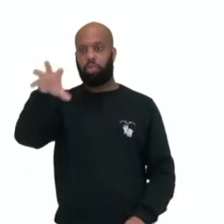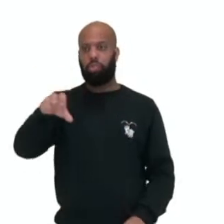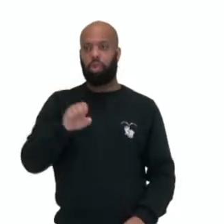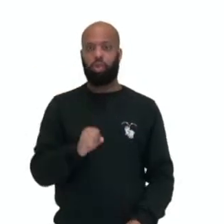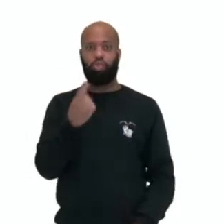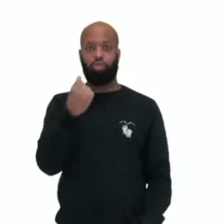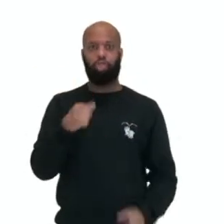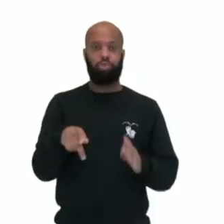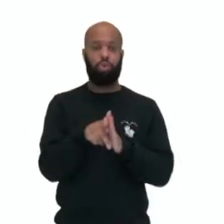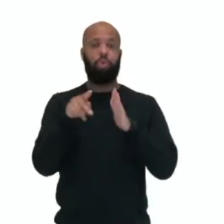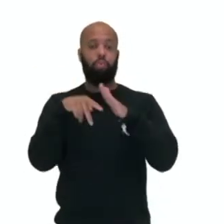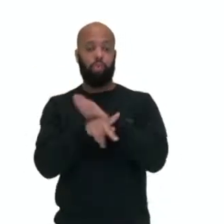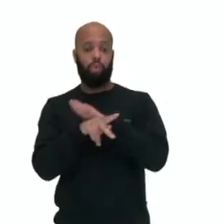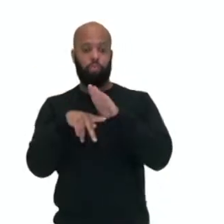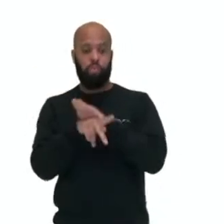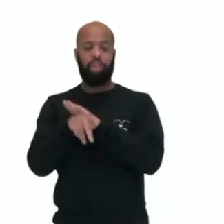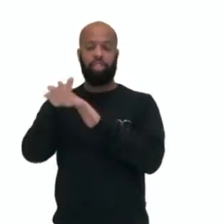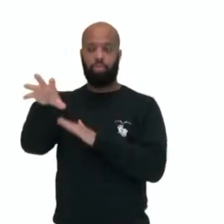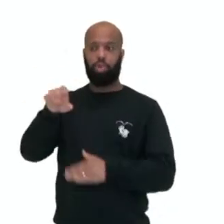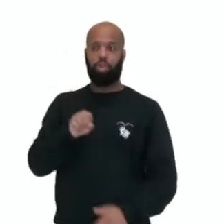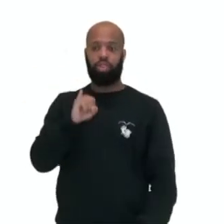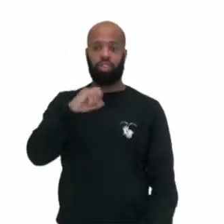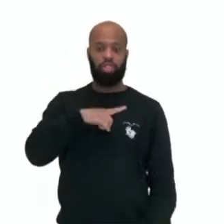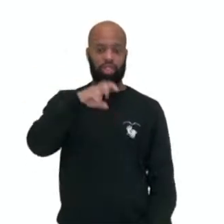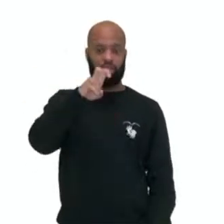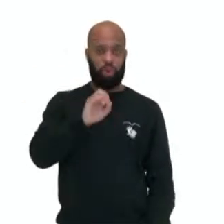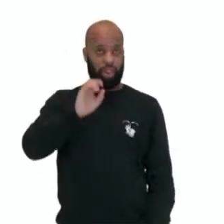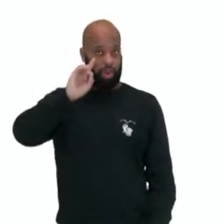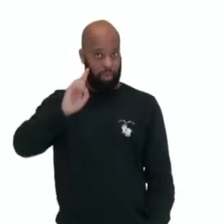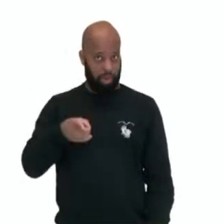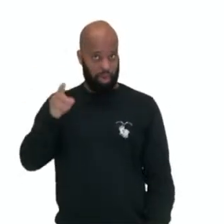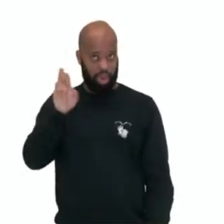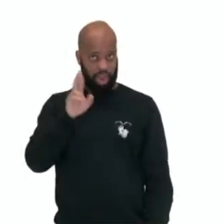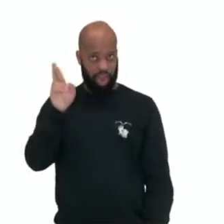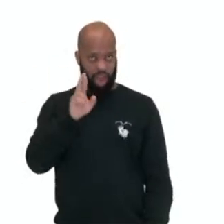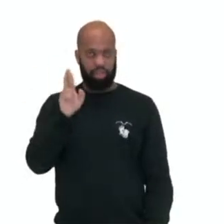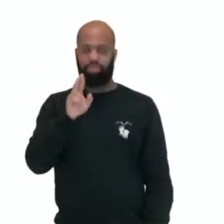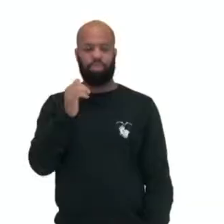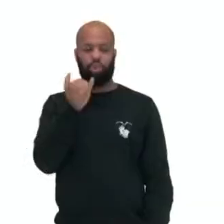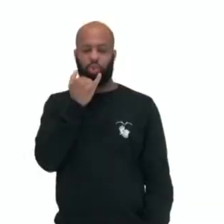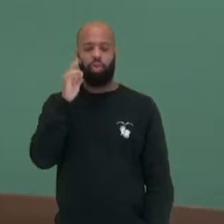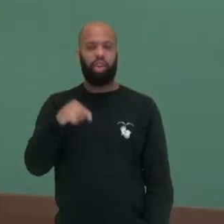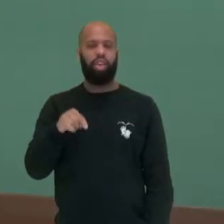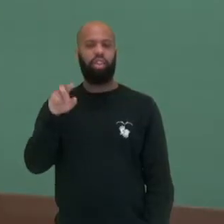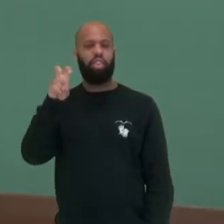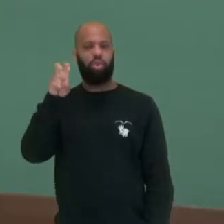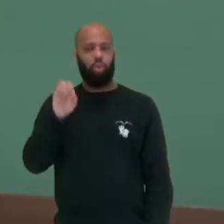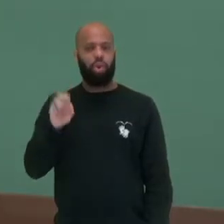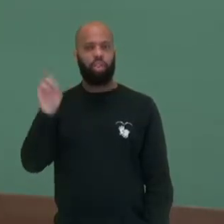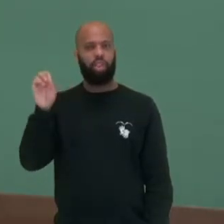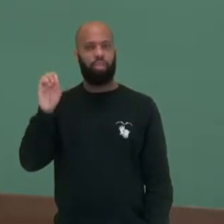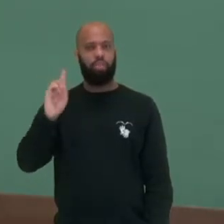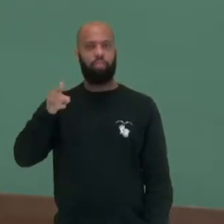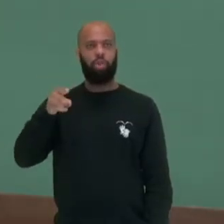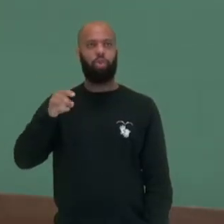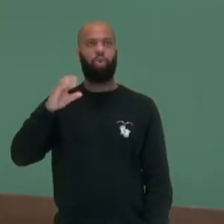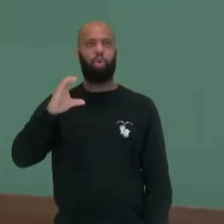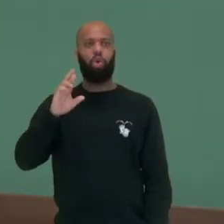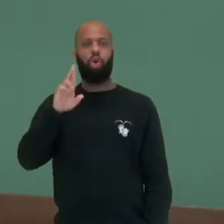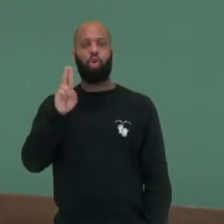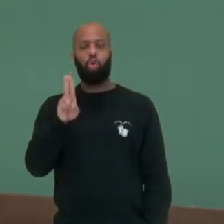da poupança, acima de 50 mil cruzados novos na poupança. Esse foi um dos